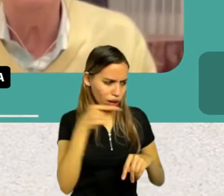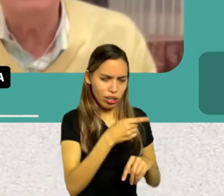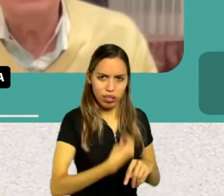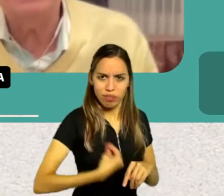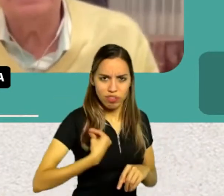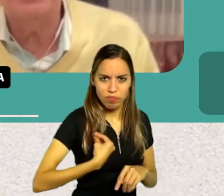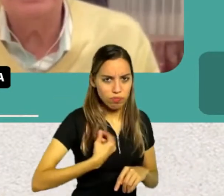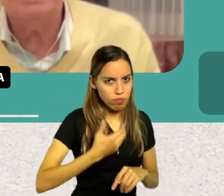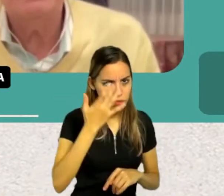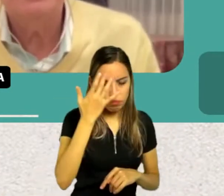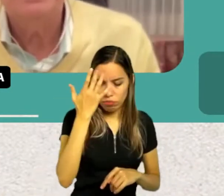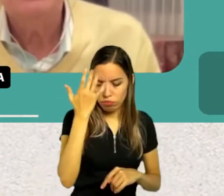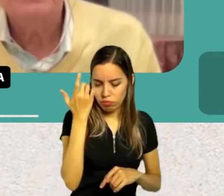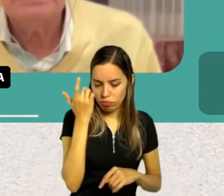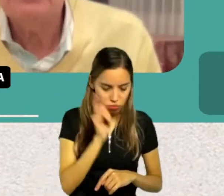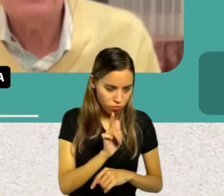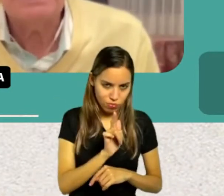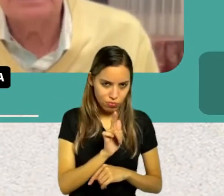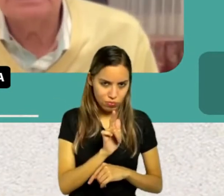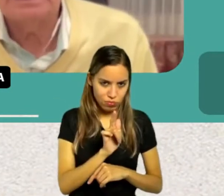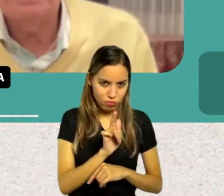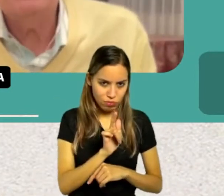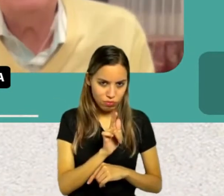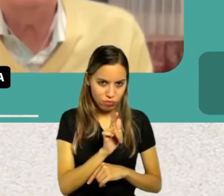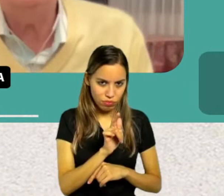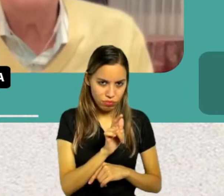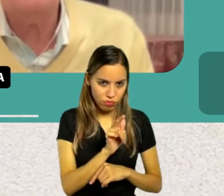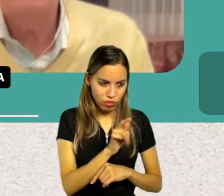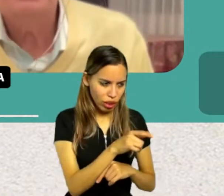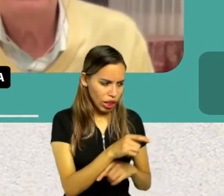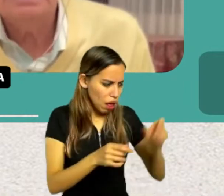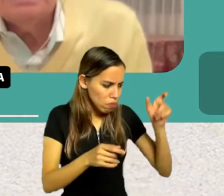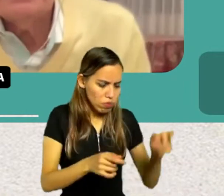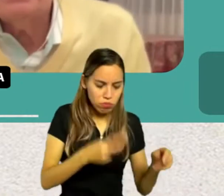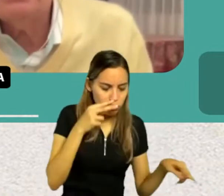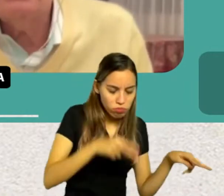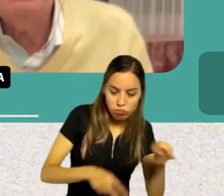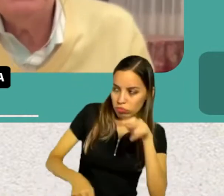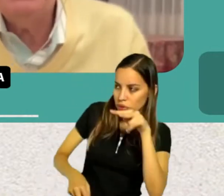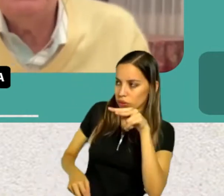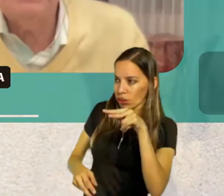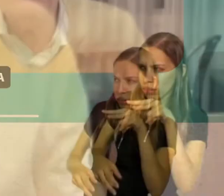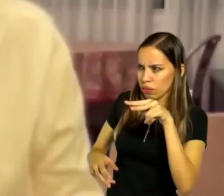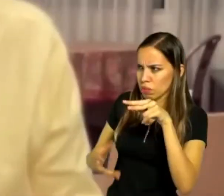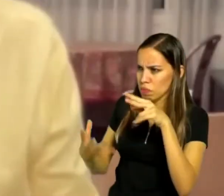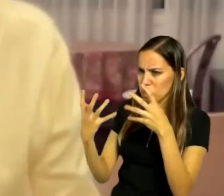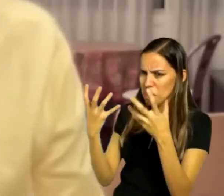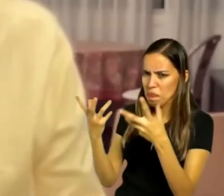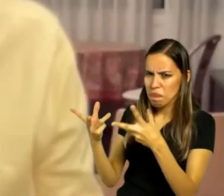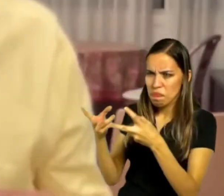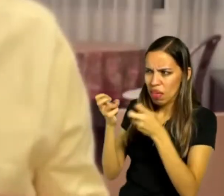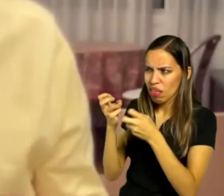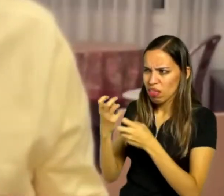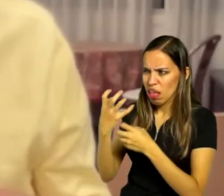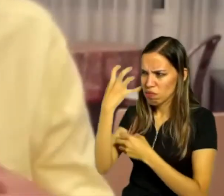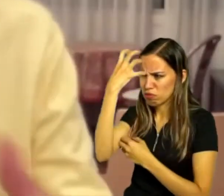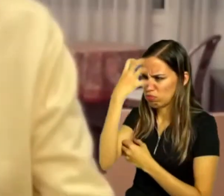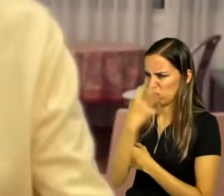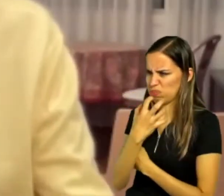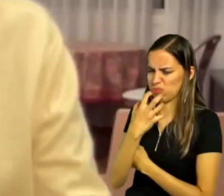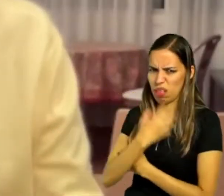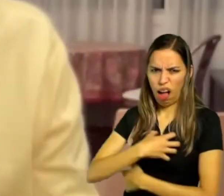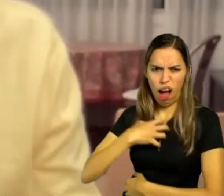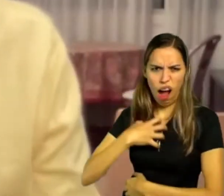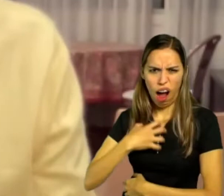agressividade do olhar da outra. Você não consegue entender o que é isso, porque a gente é homem e é branco. E como nós somos homens,